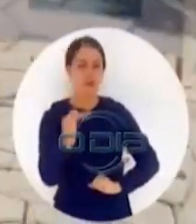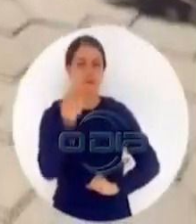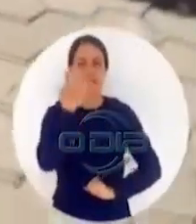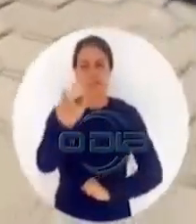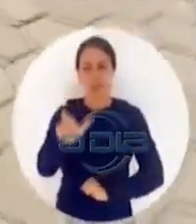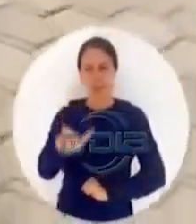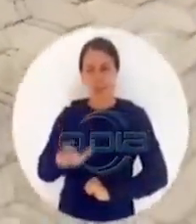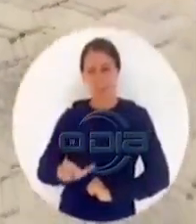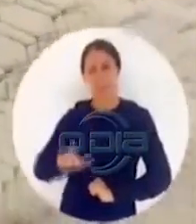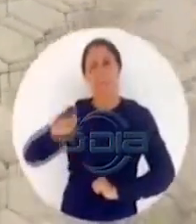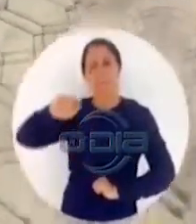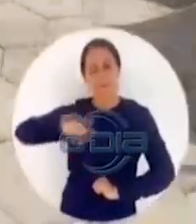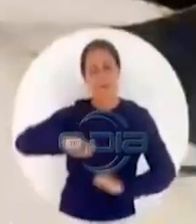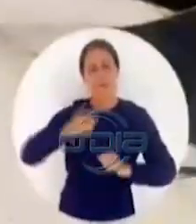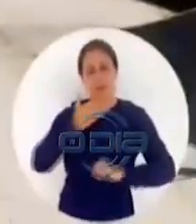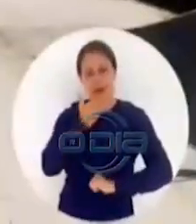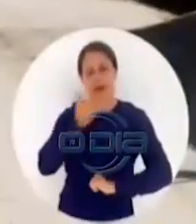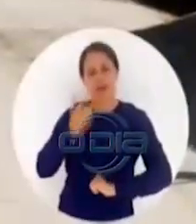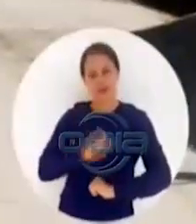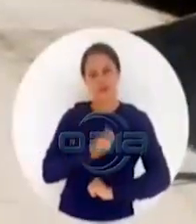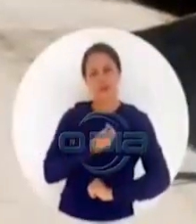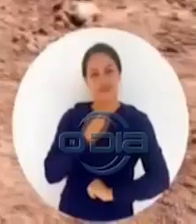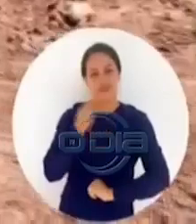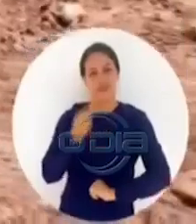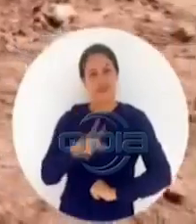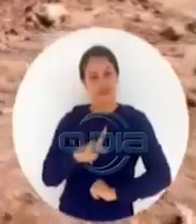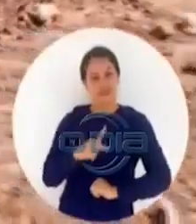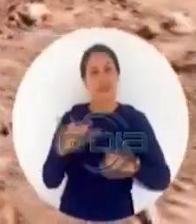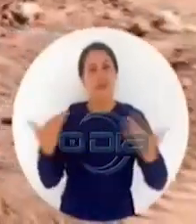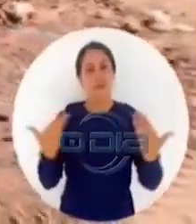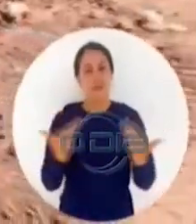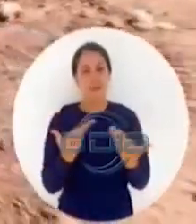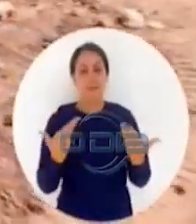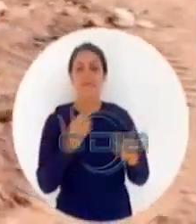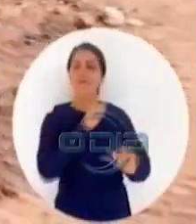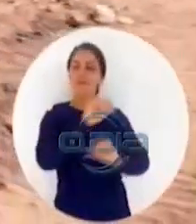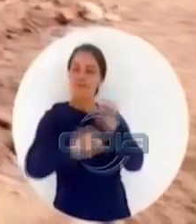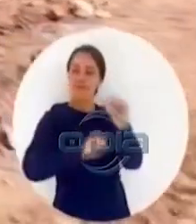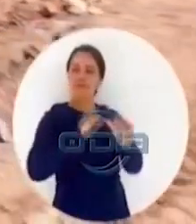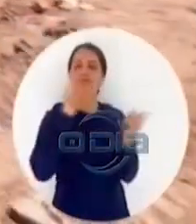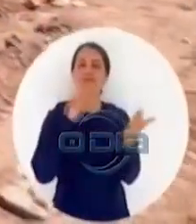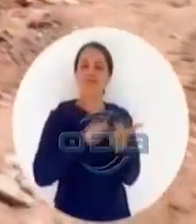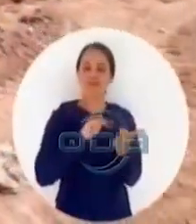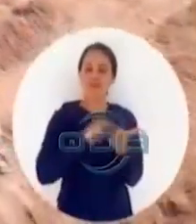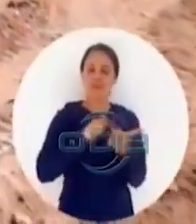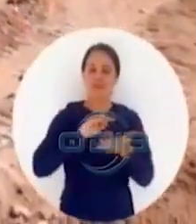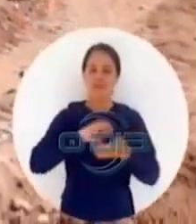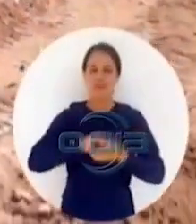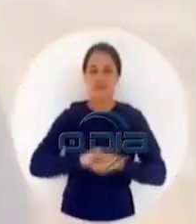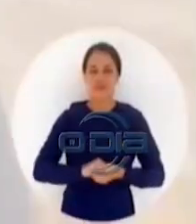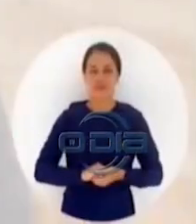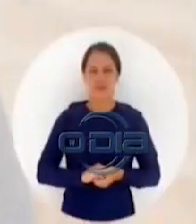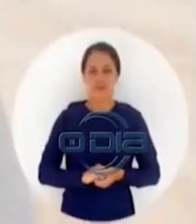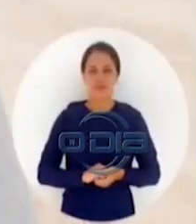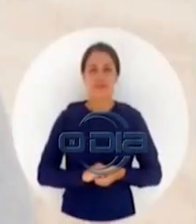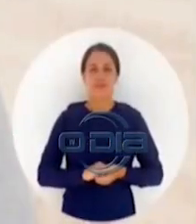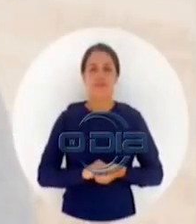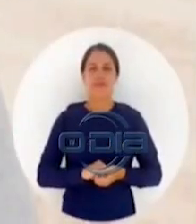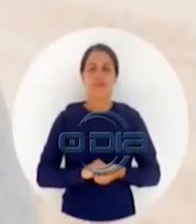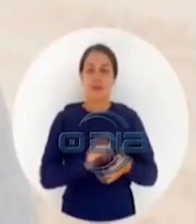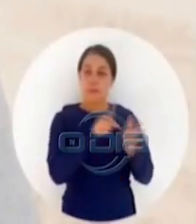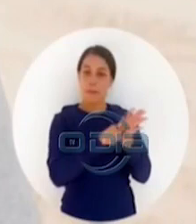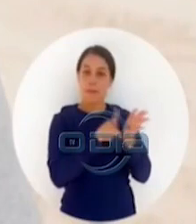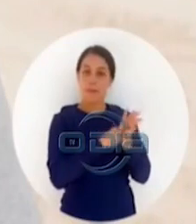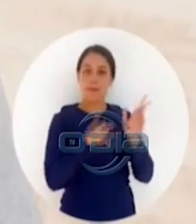mais vida a cada um dos moradores dessa região. Agora é mudança para valer. O Canal da Esperança é uma obra